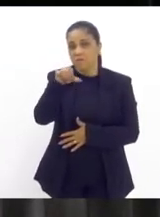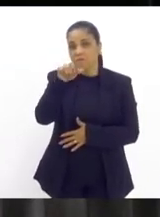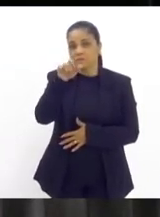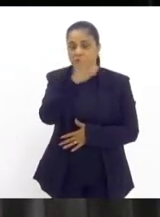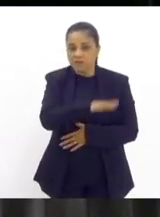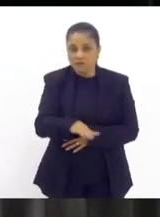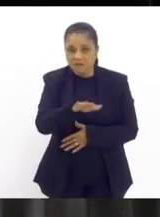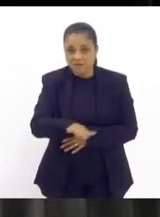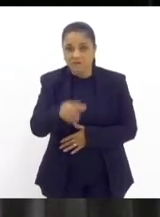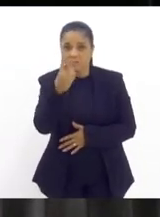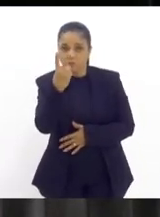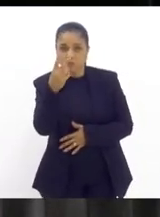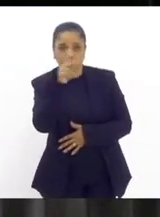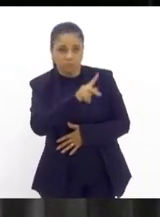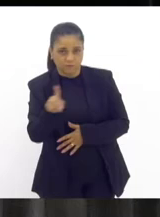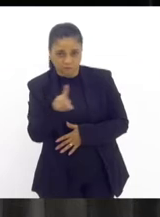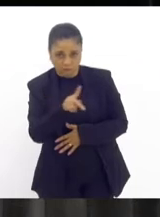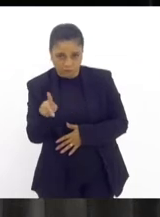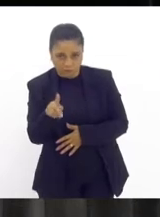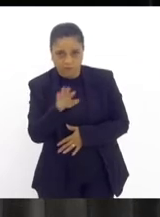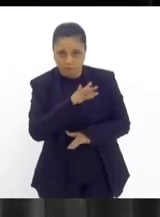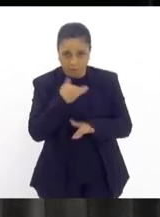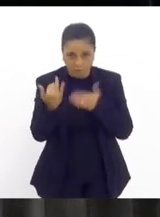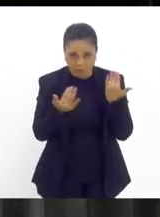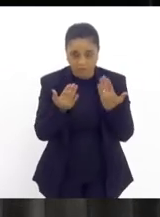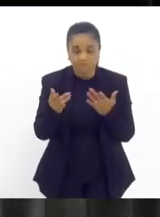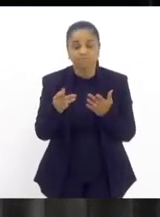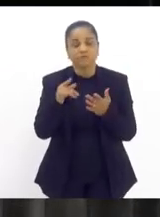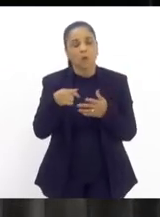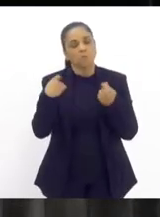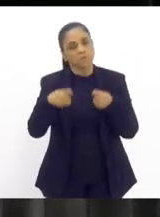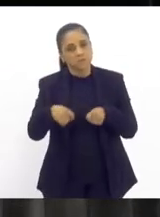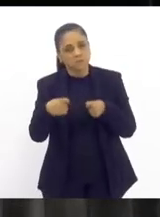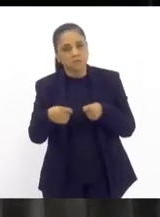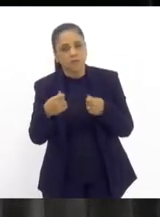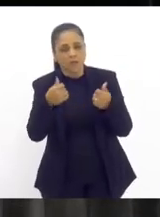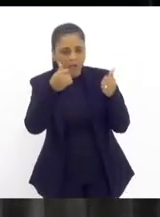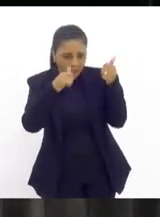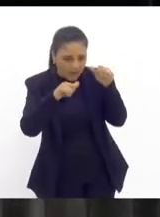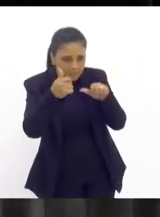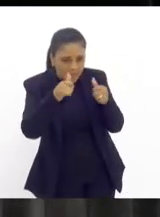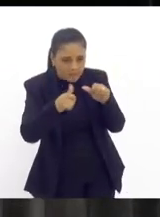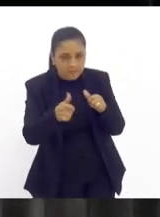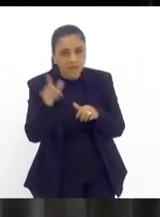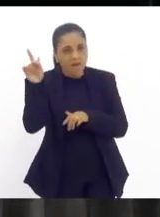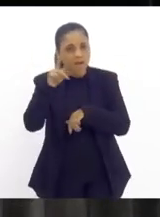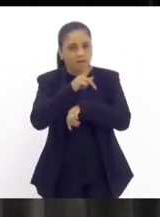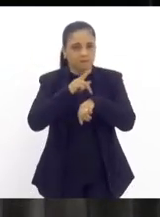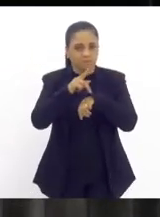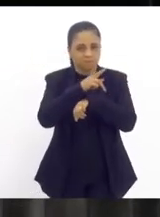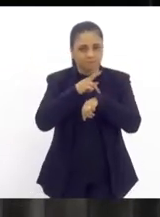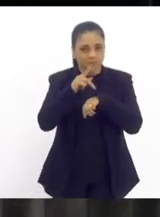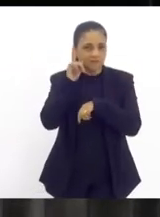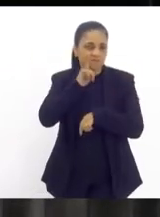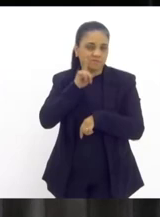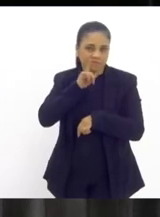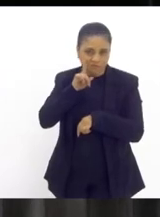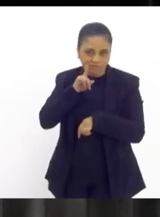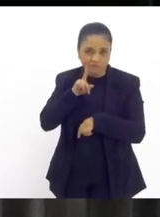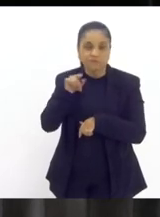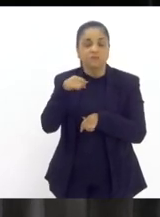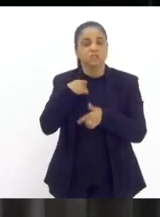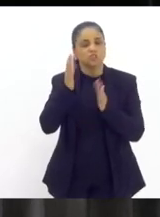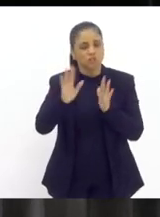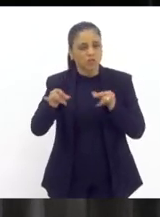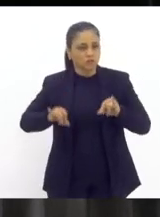Então eu acho que é importante a gente analisar a experiência daquele país que sofre com esse tipo de problema